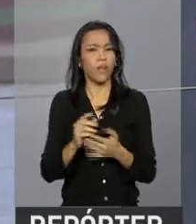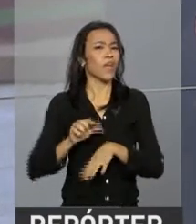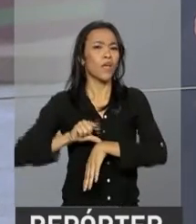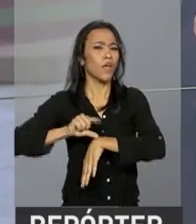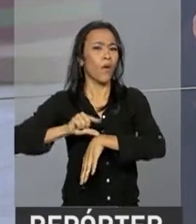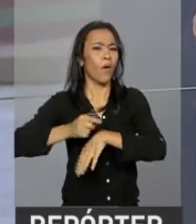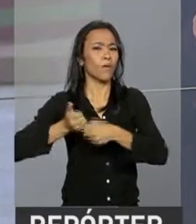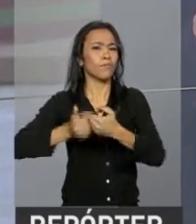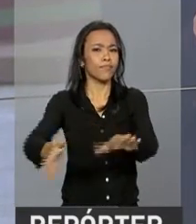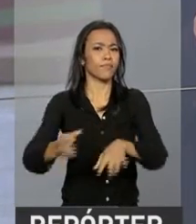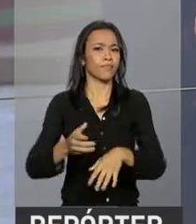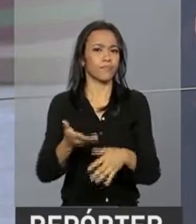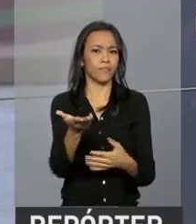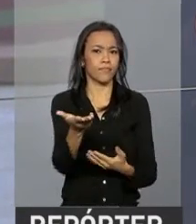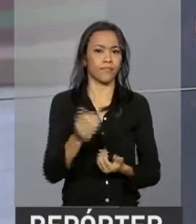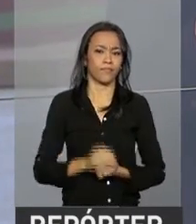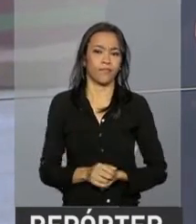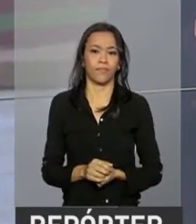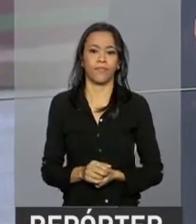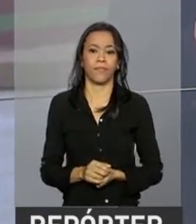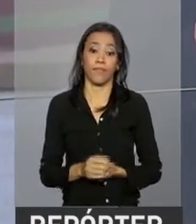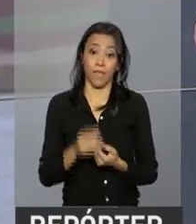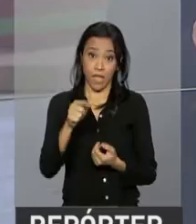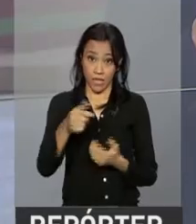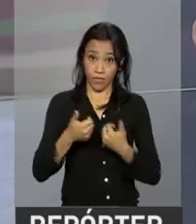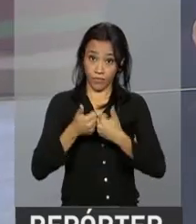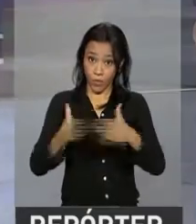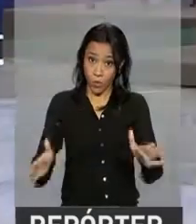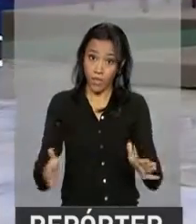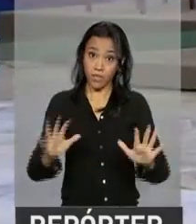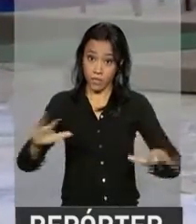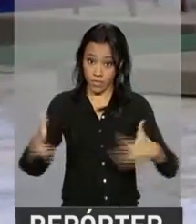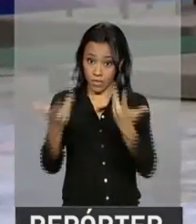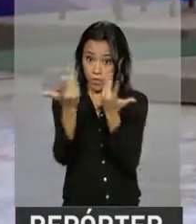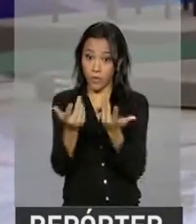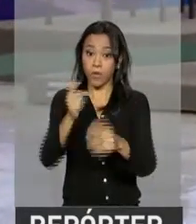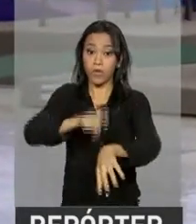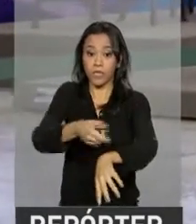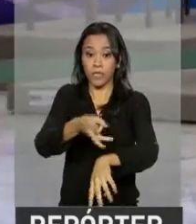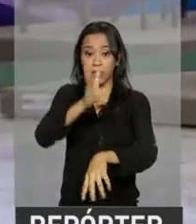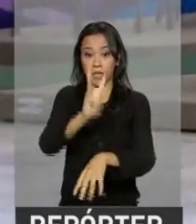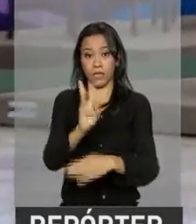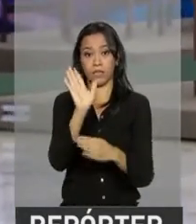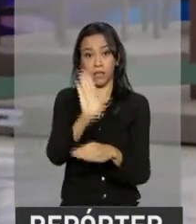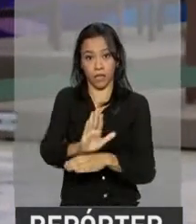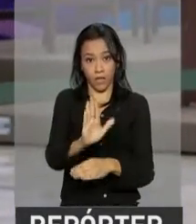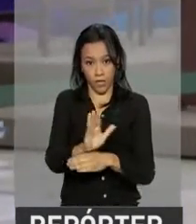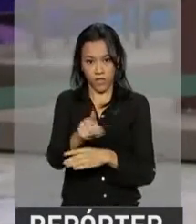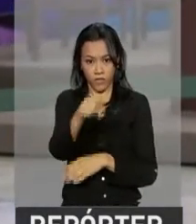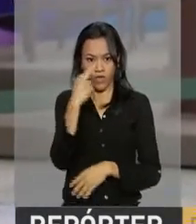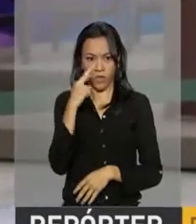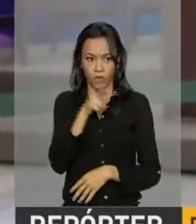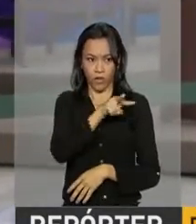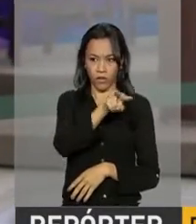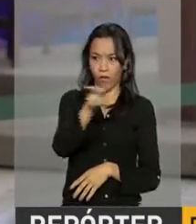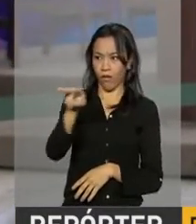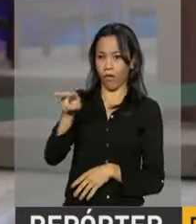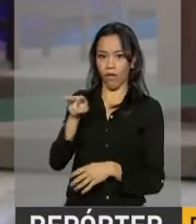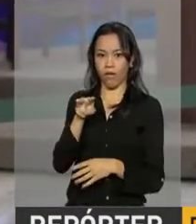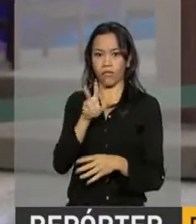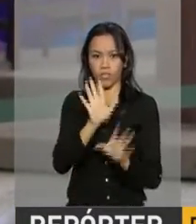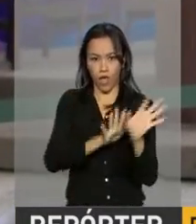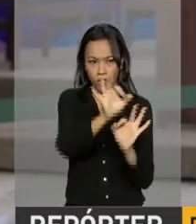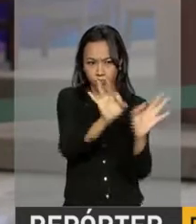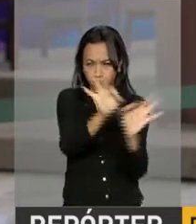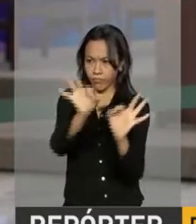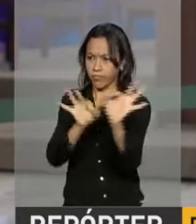prevista começar a cerimônia lendo essa cerimônia deve acontecer a partir das três da tarde como vocês podem ver já estão terminando